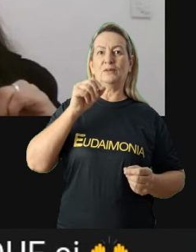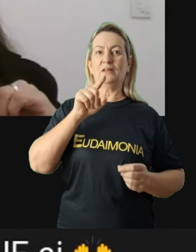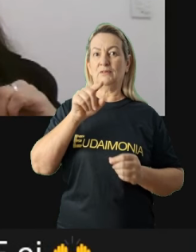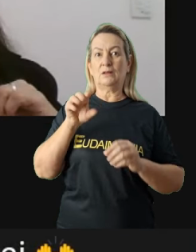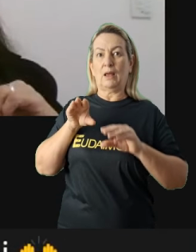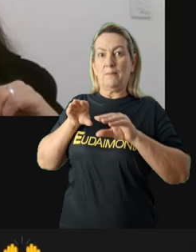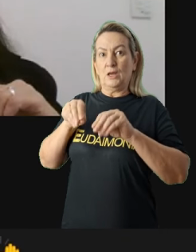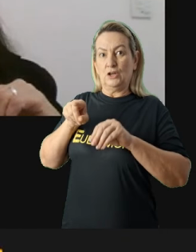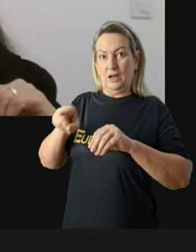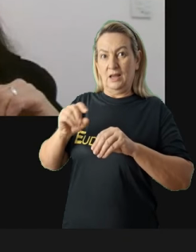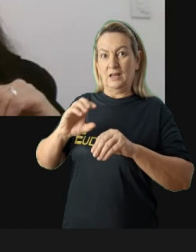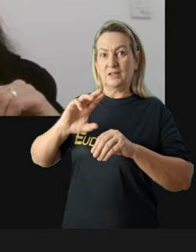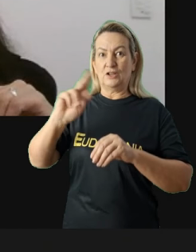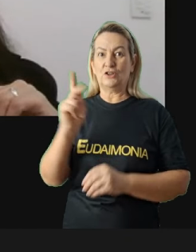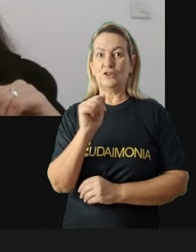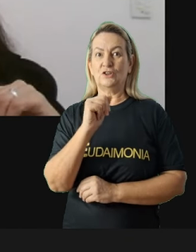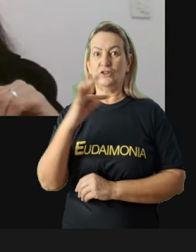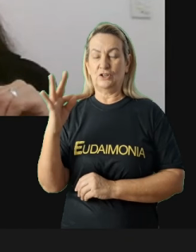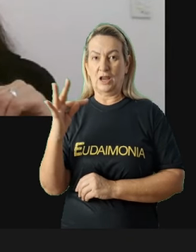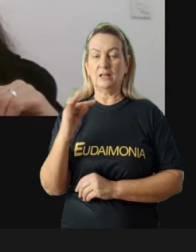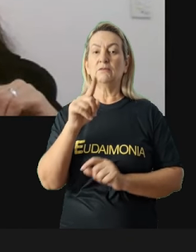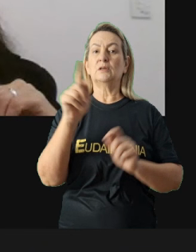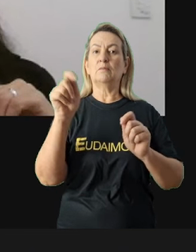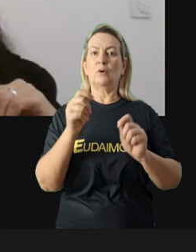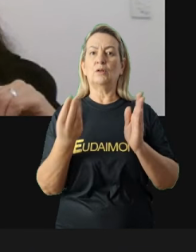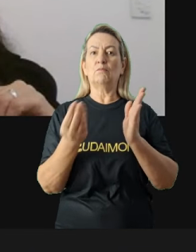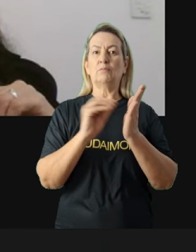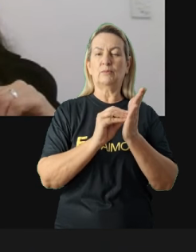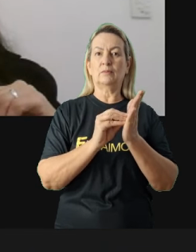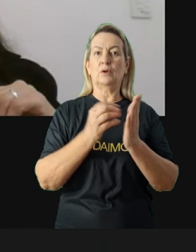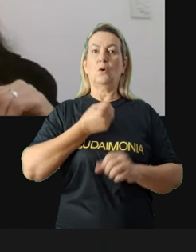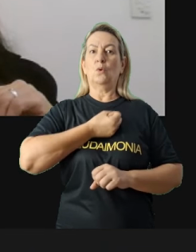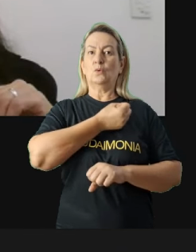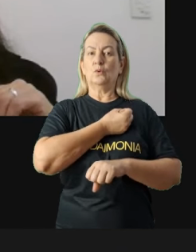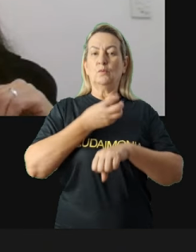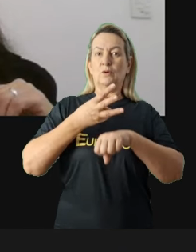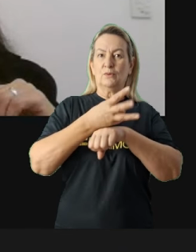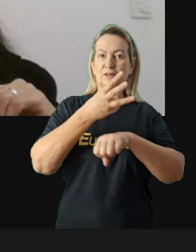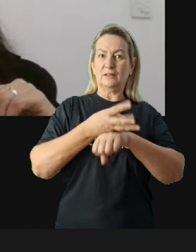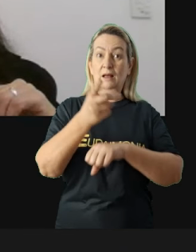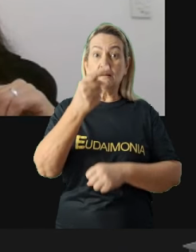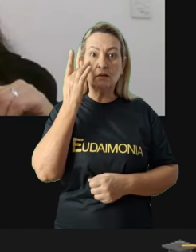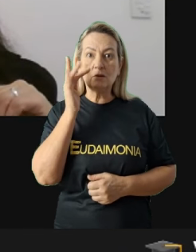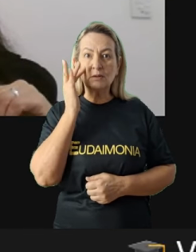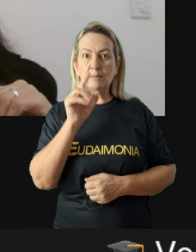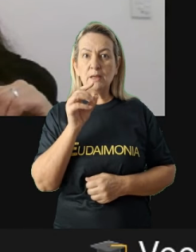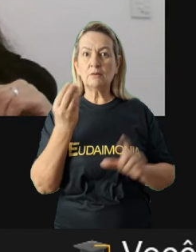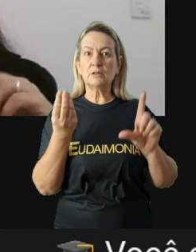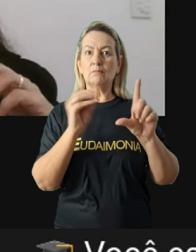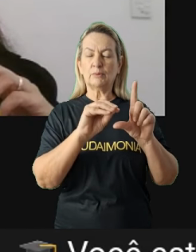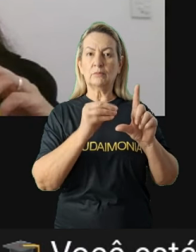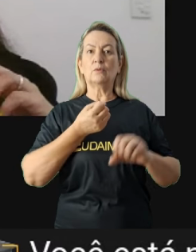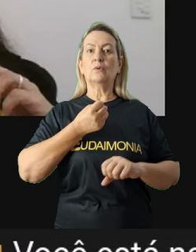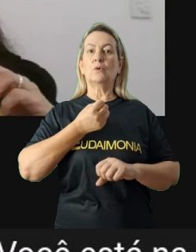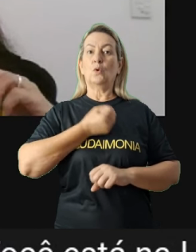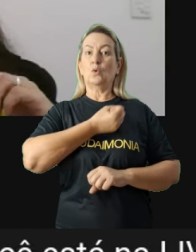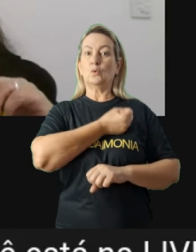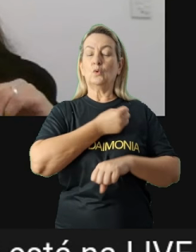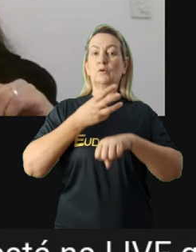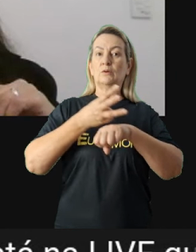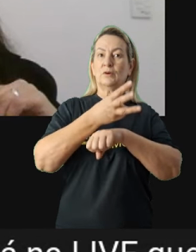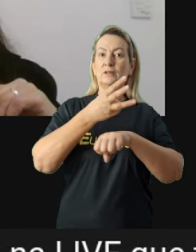mexer lá na internet, lá na OpenAI, que é o ChatGPT ou o Bard, você pode adicionar um número no seu WhatsApp. Não sei se todos vocês aqui